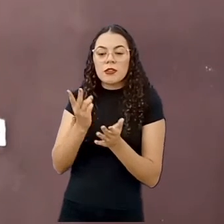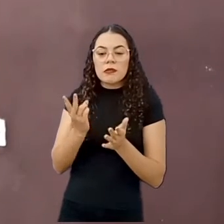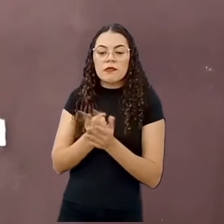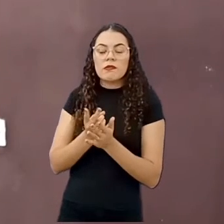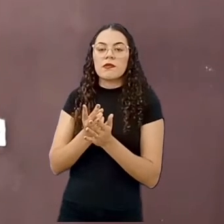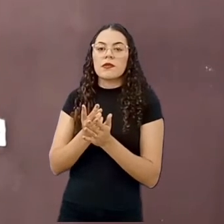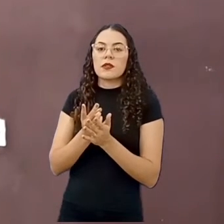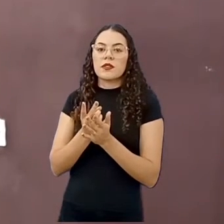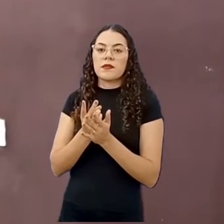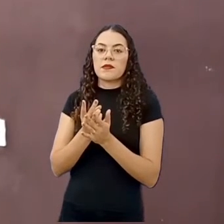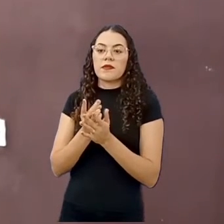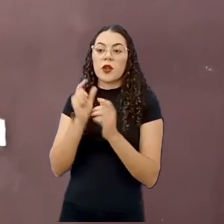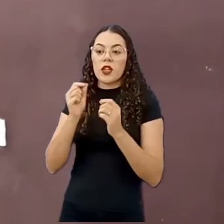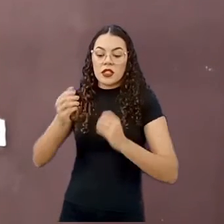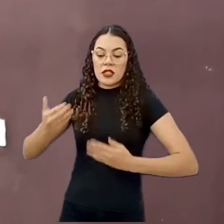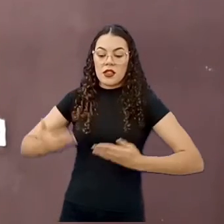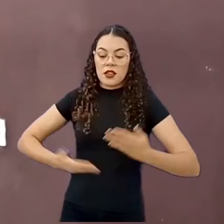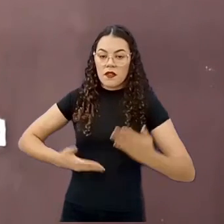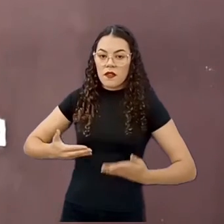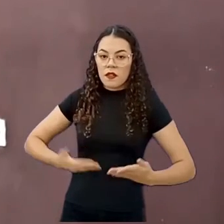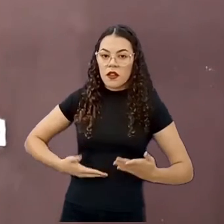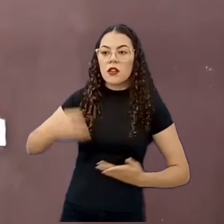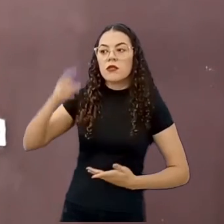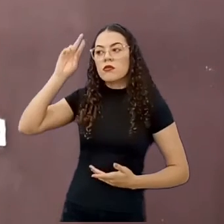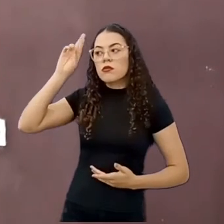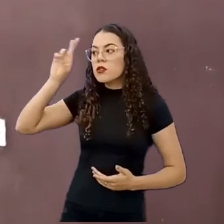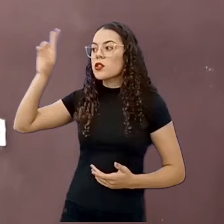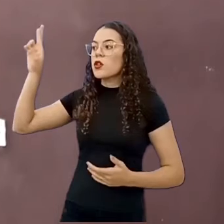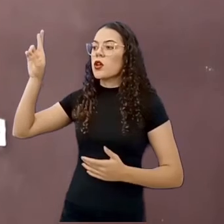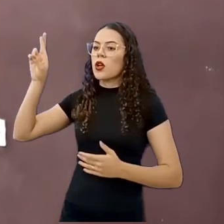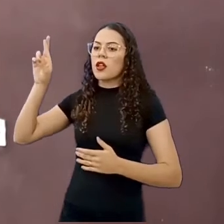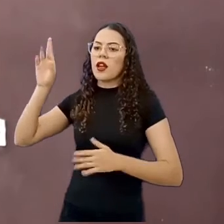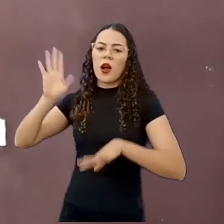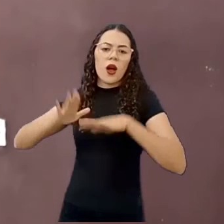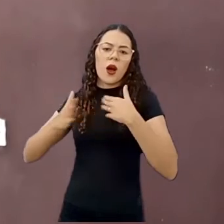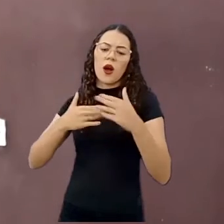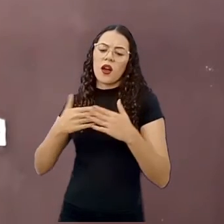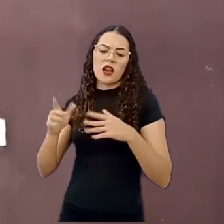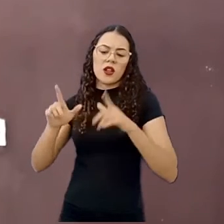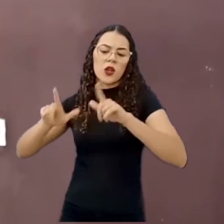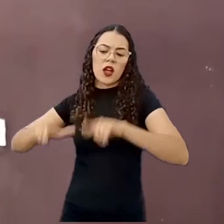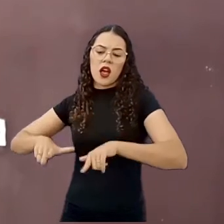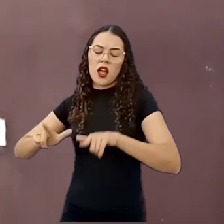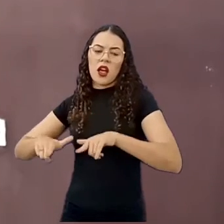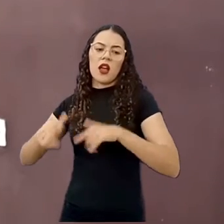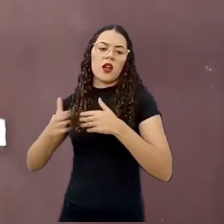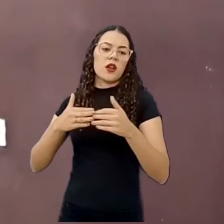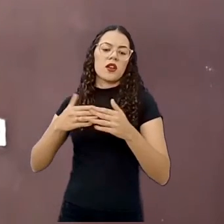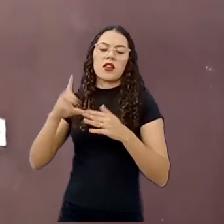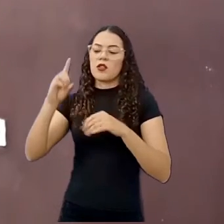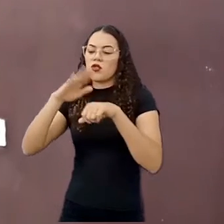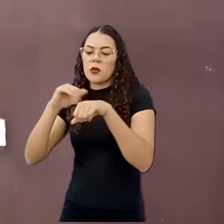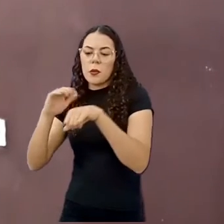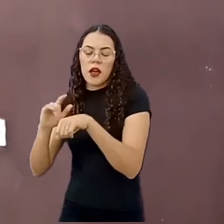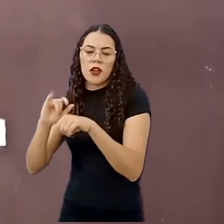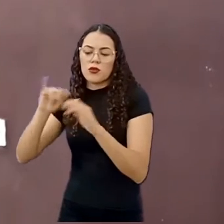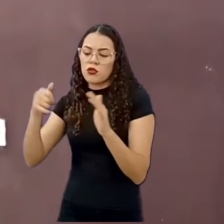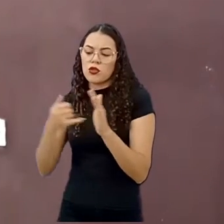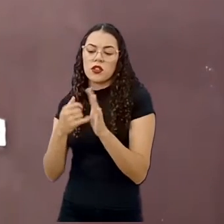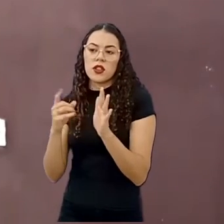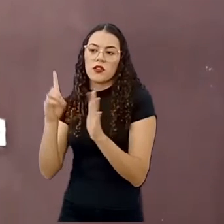mente, de servir ao Senhor, onde quer que fosse, para onde quer que Ele me chamasse, da forma que Ele